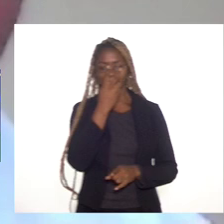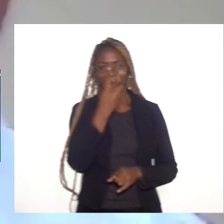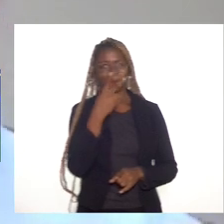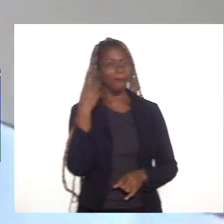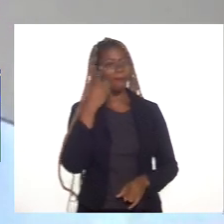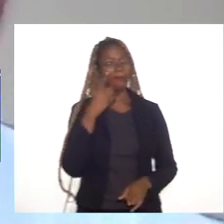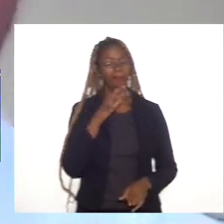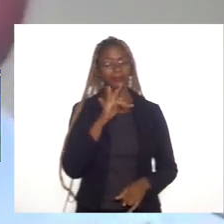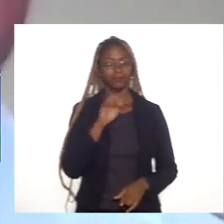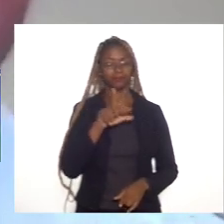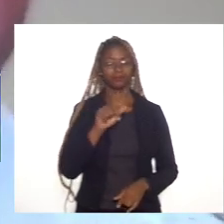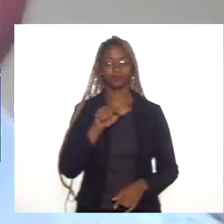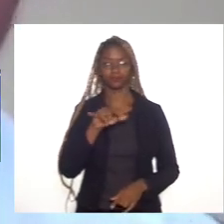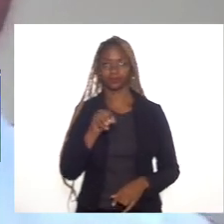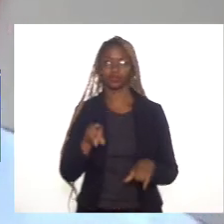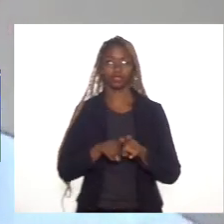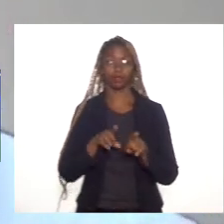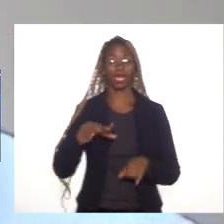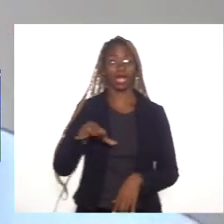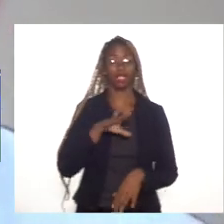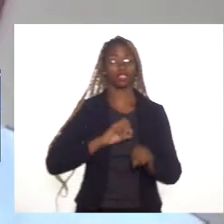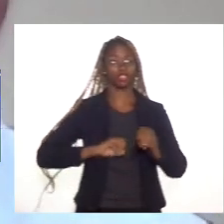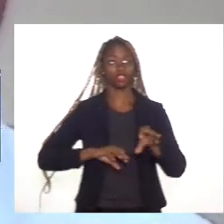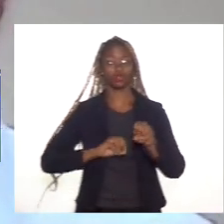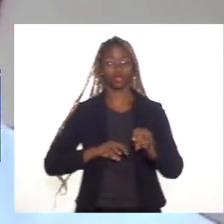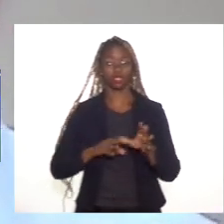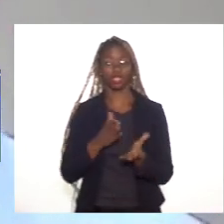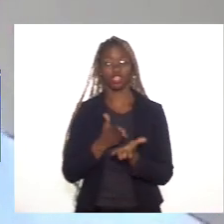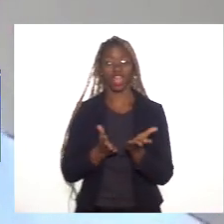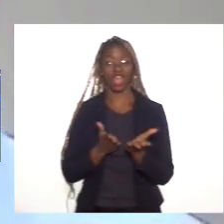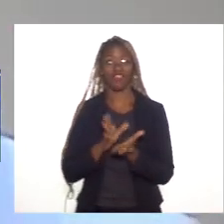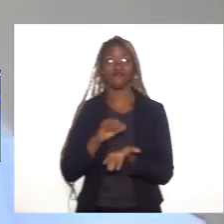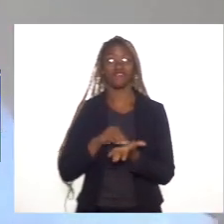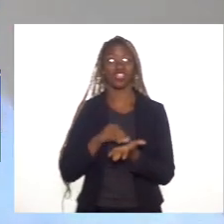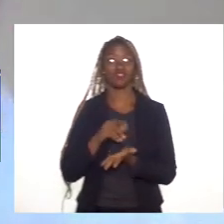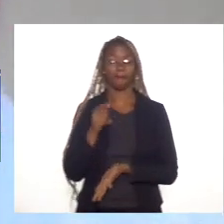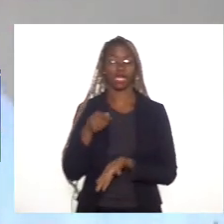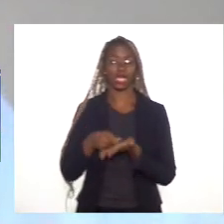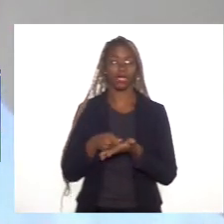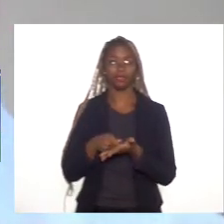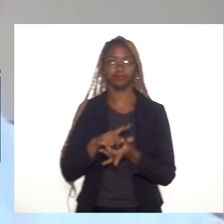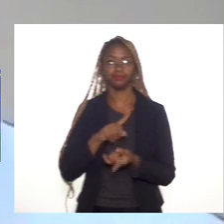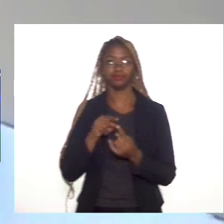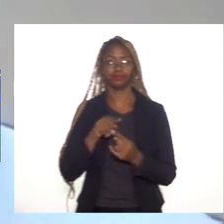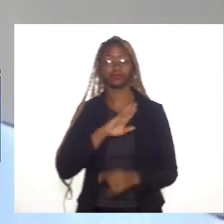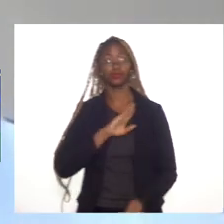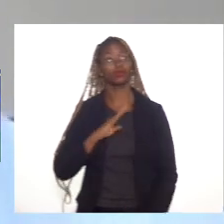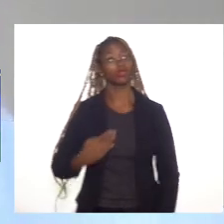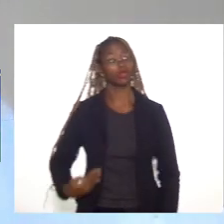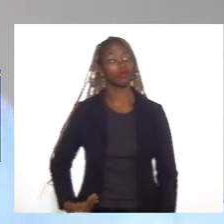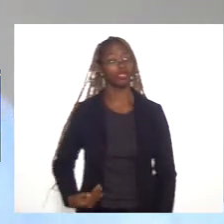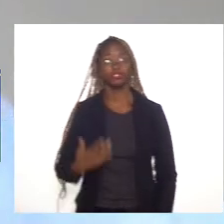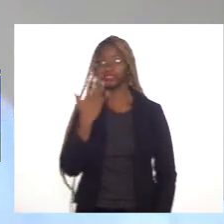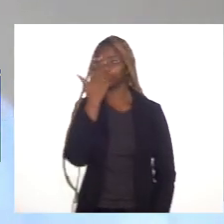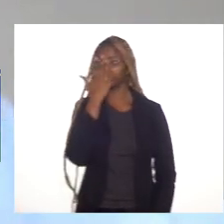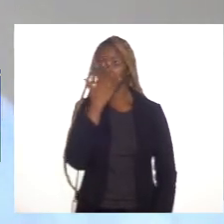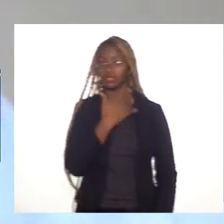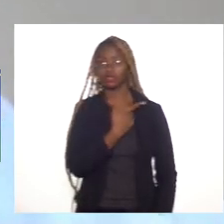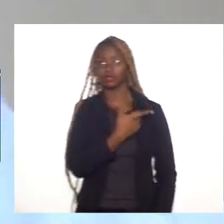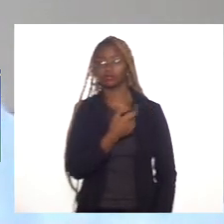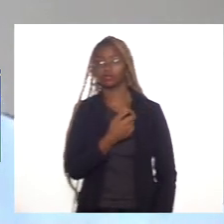Serafini, inclusive na área de educação, de restos a pagar, que segundo o governo, em fevereiro de